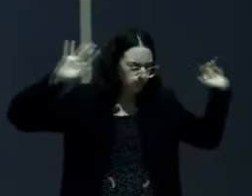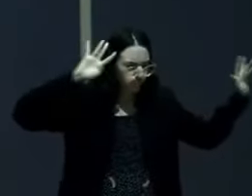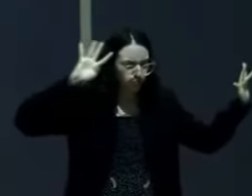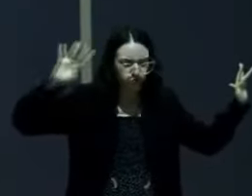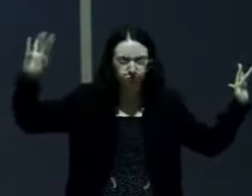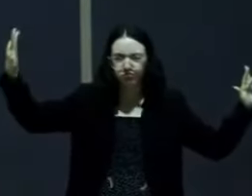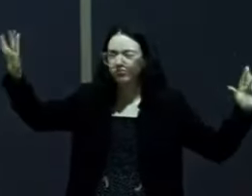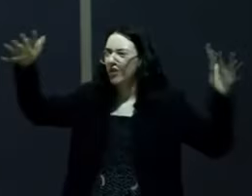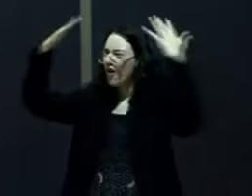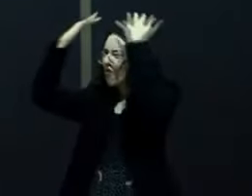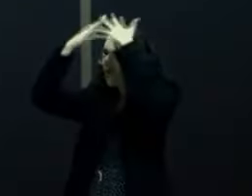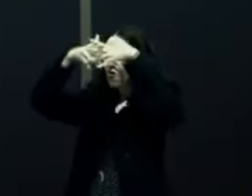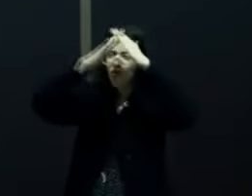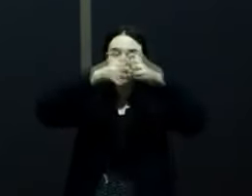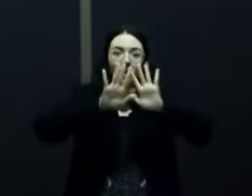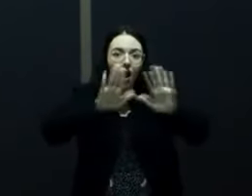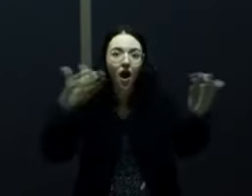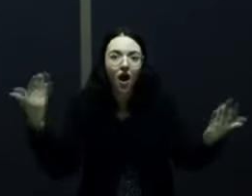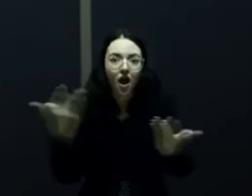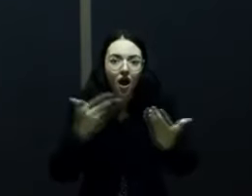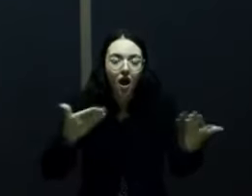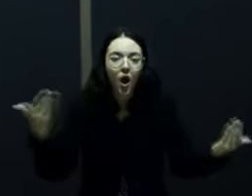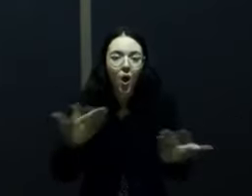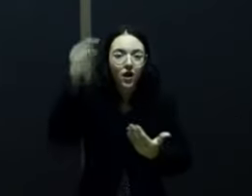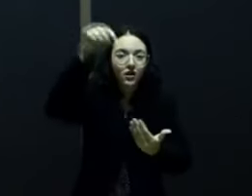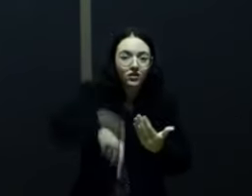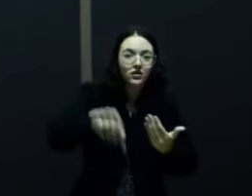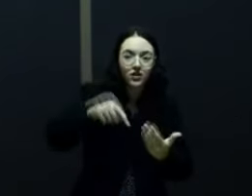pare tudo. Aqui é o lugar de lembrar de Jesus.